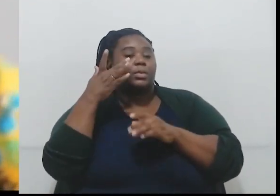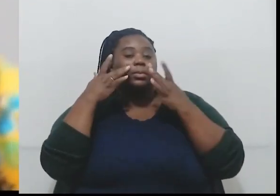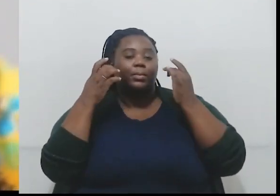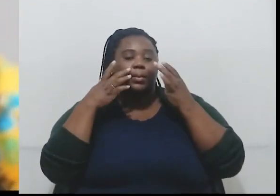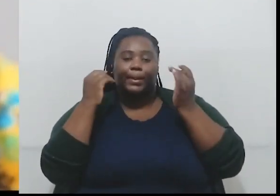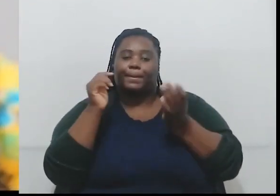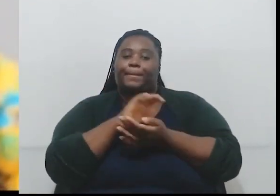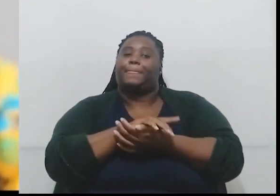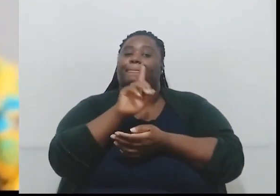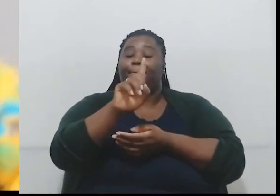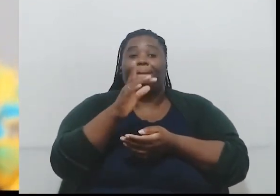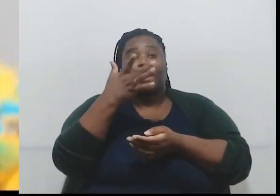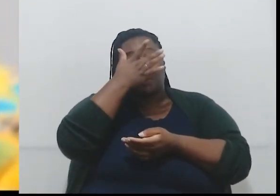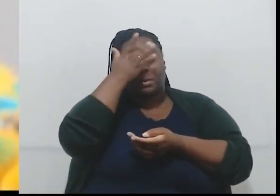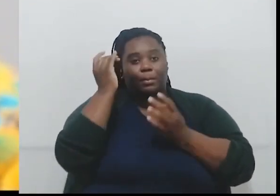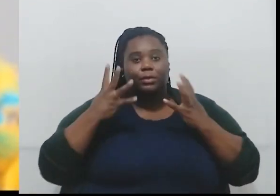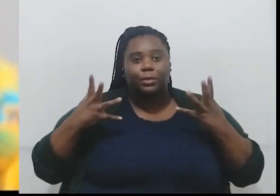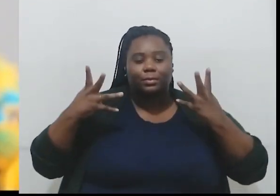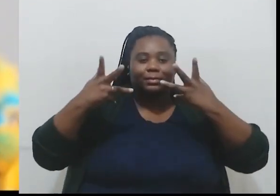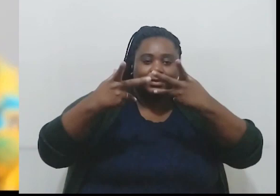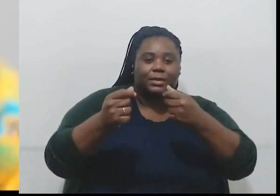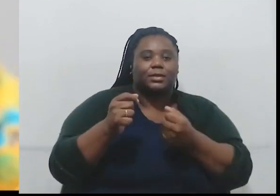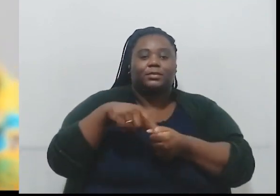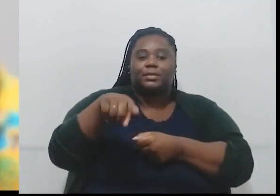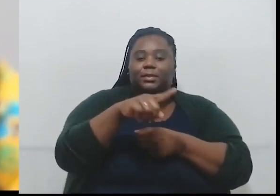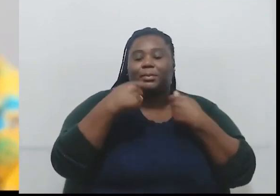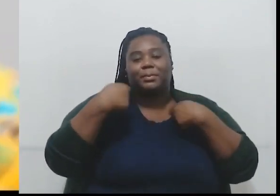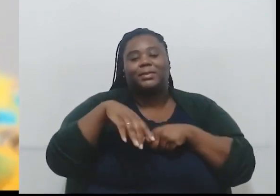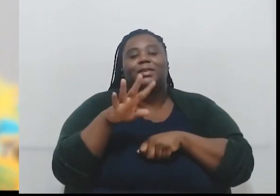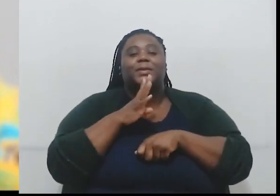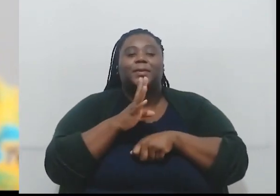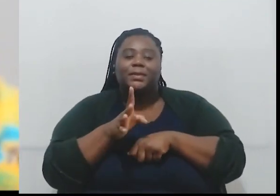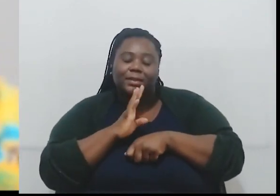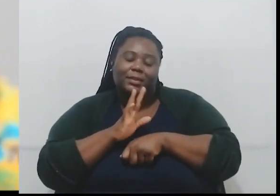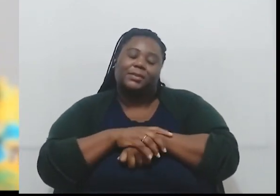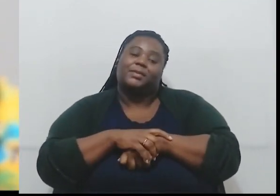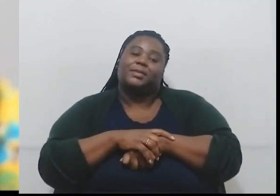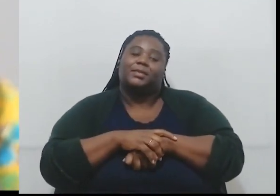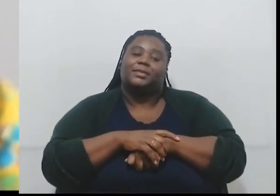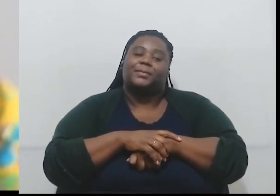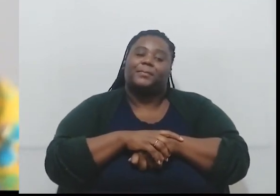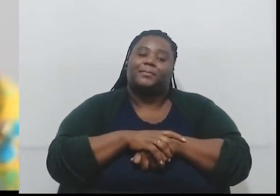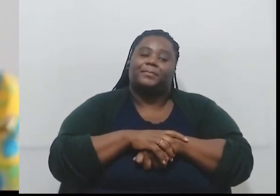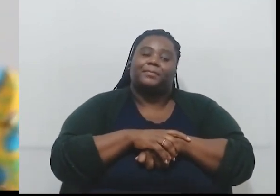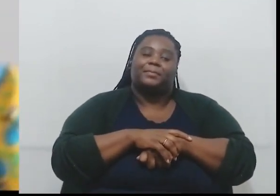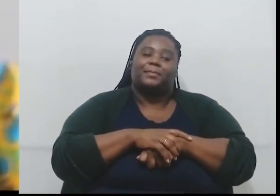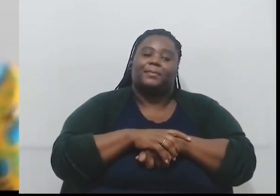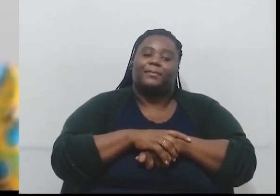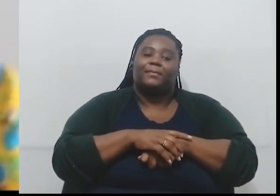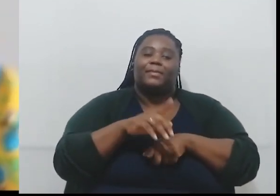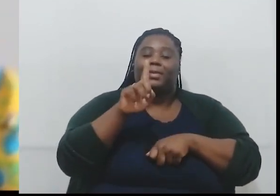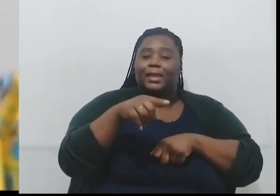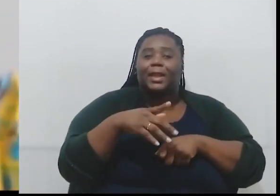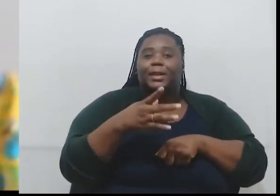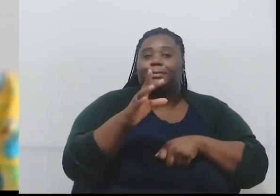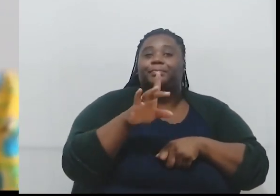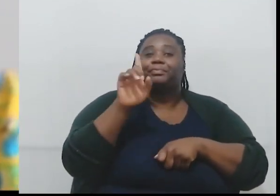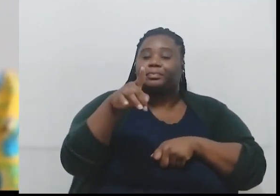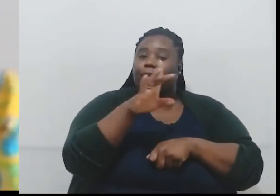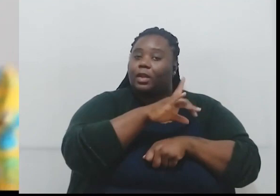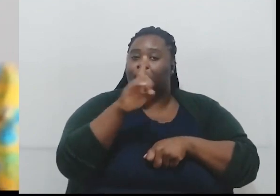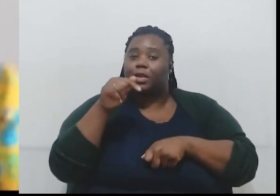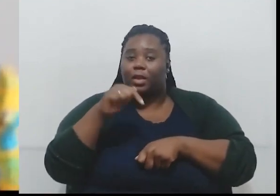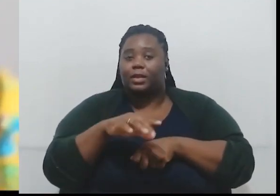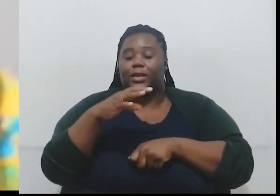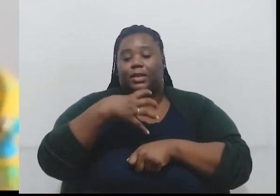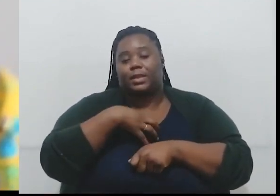uma pessoa maravilhosa que eu acho que você deveria conhecer, que é uma das grandes ensinadoras aqui da Bahia